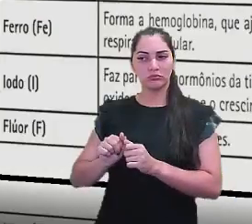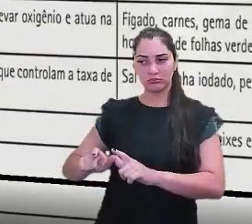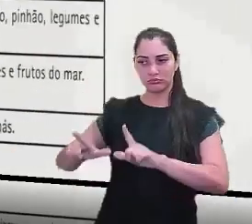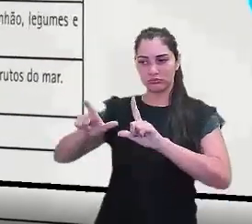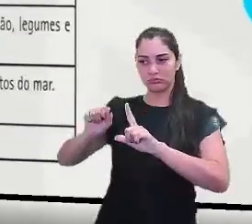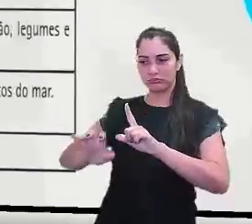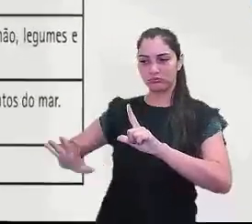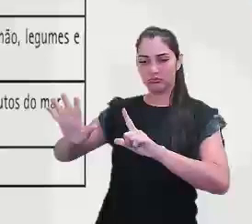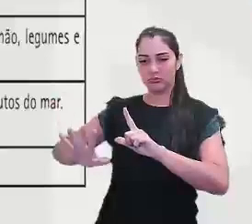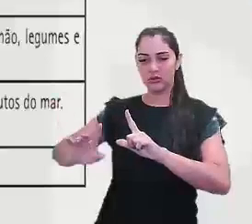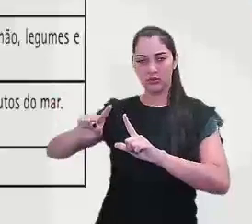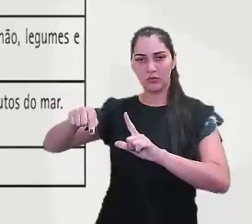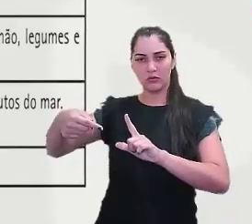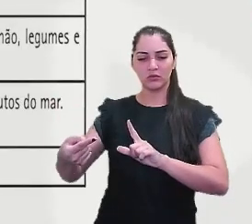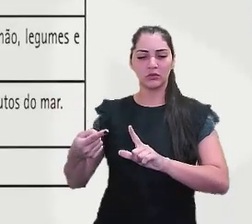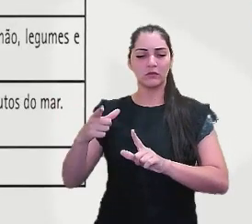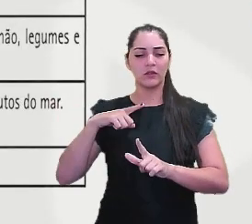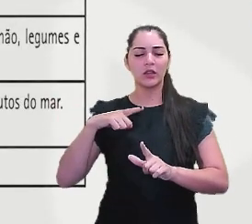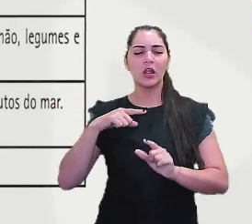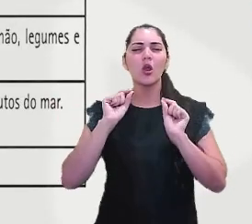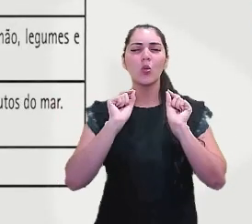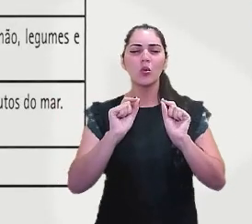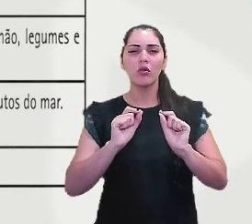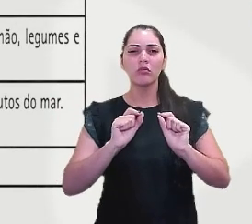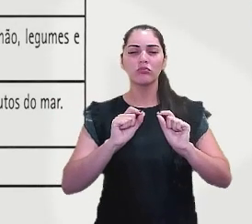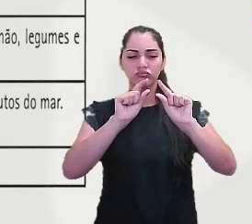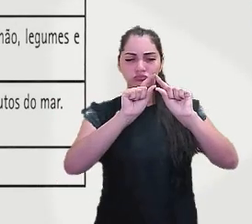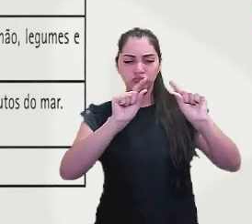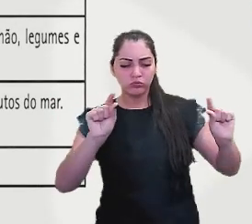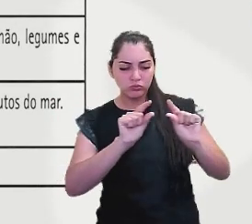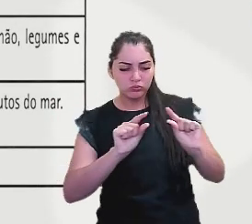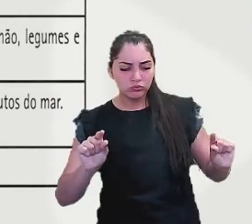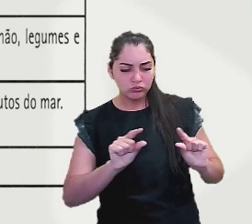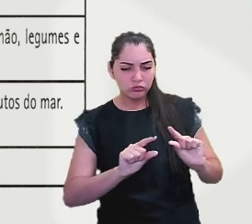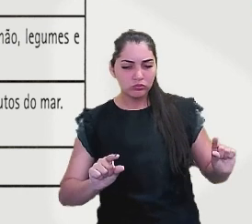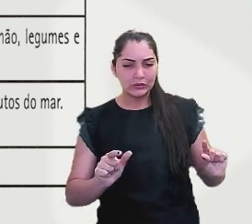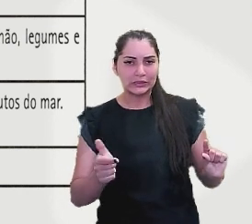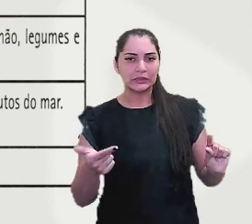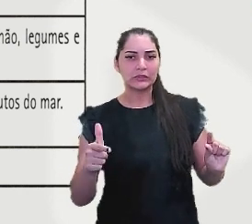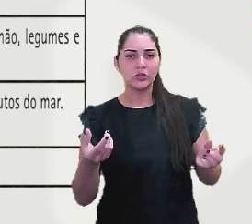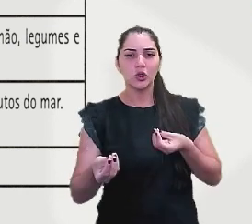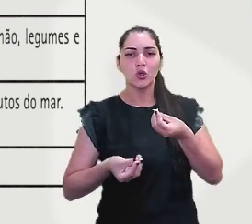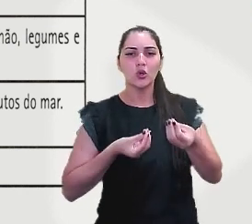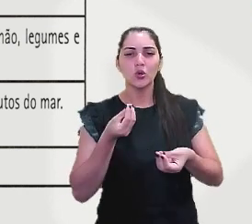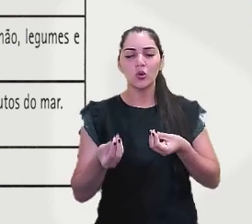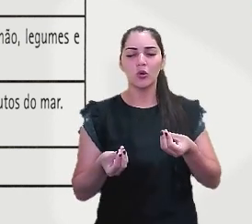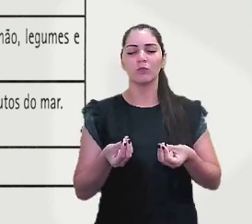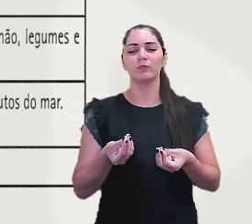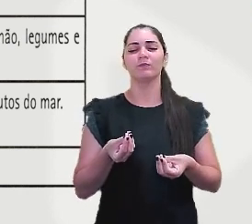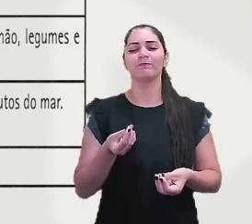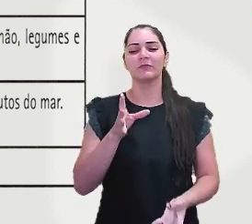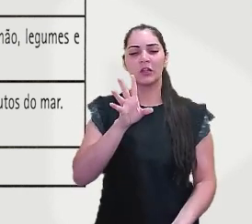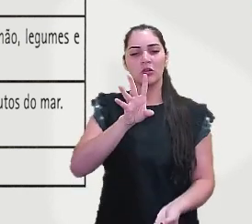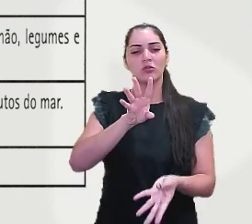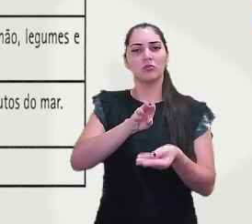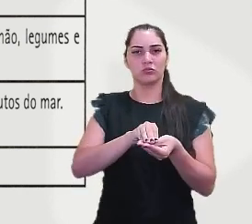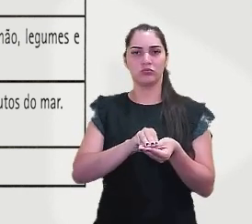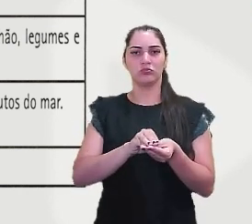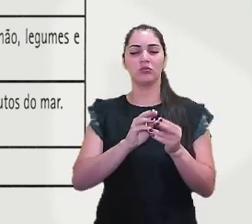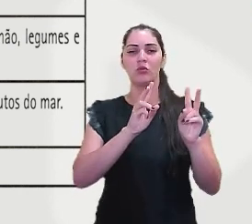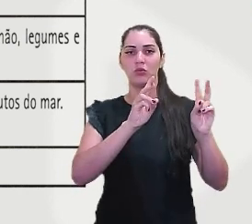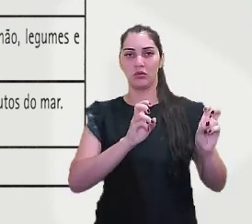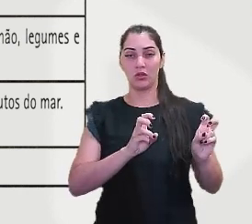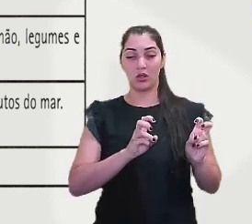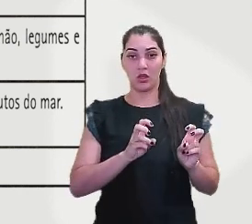imagem, porque a gente vai trazer esse recorte, esse quadro aqui, que não tem de forma nenhuma aqui a pretensão de esgotar esse assunto. É um tema muito